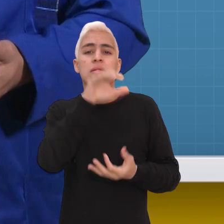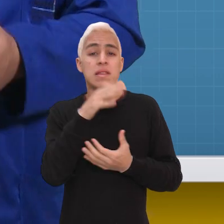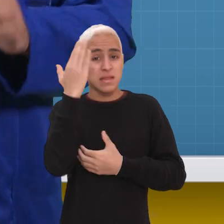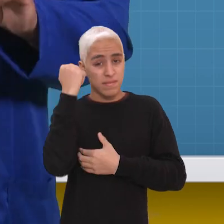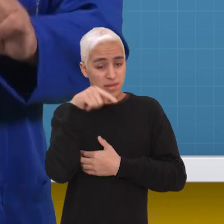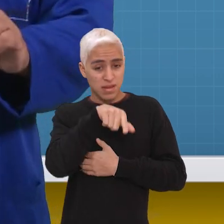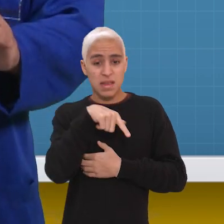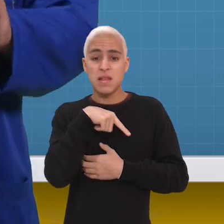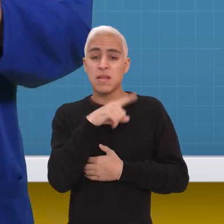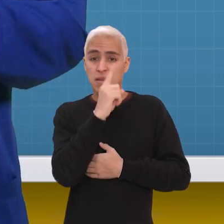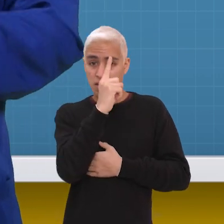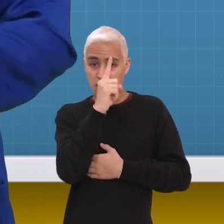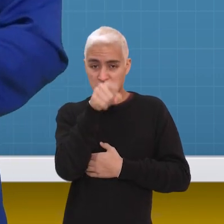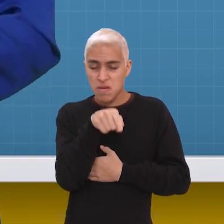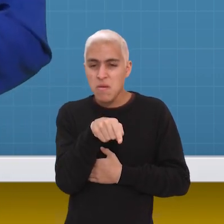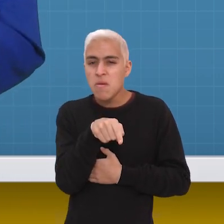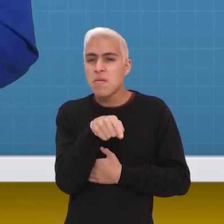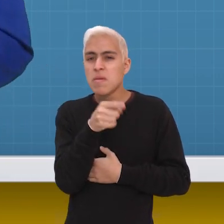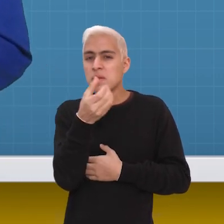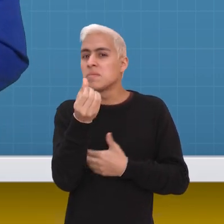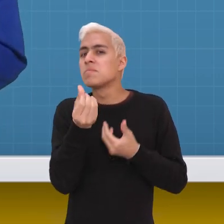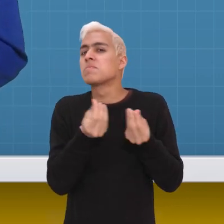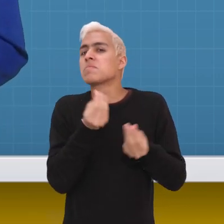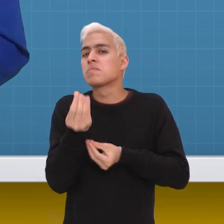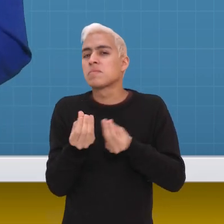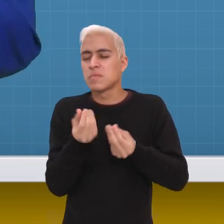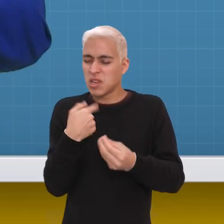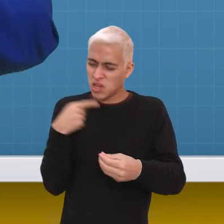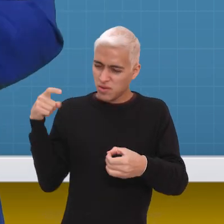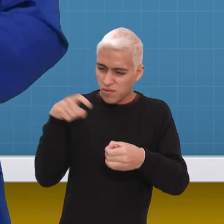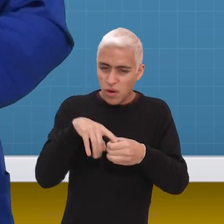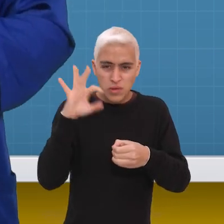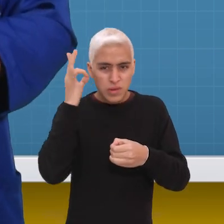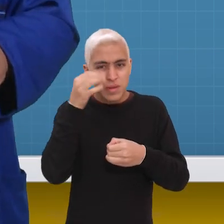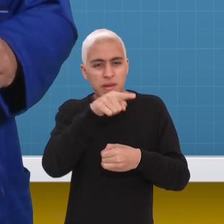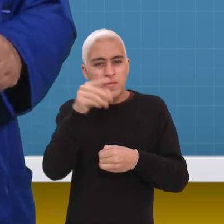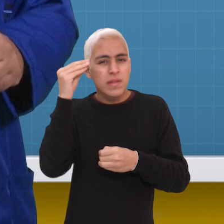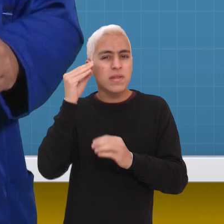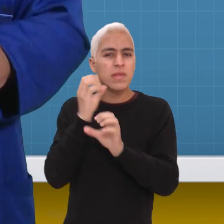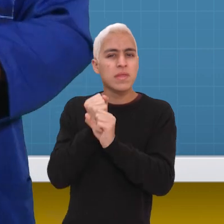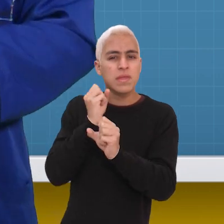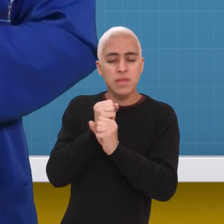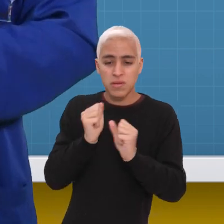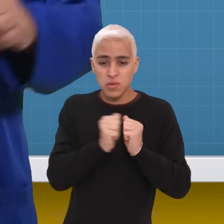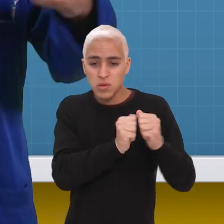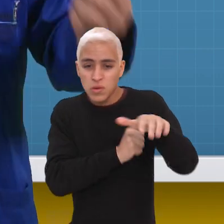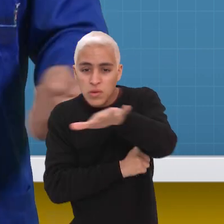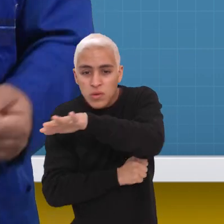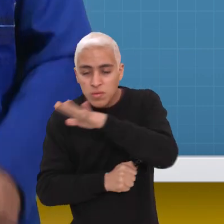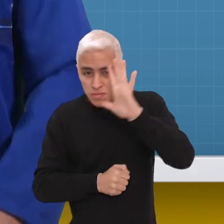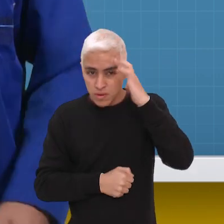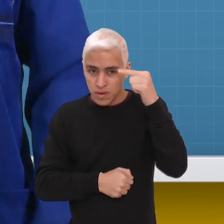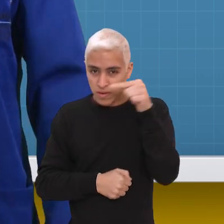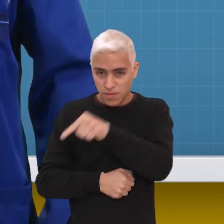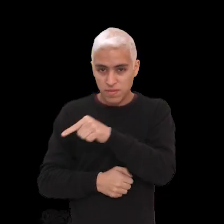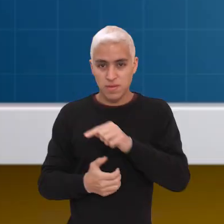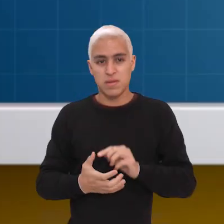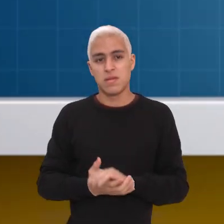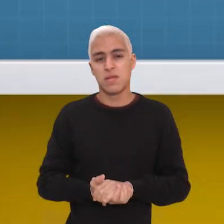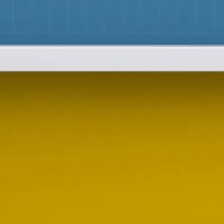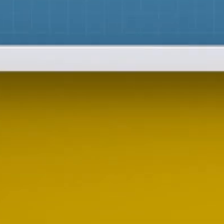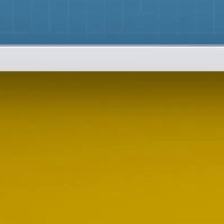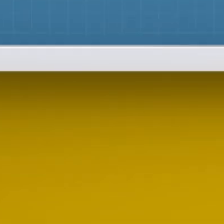altura? Sabendo que ela mede 1,5 m? Eu volto já, tente fazer essa continha e juntos resolveremos.